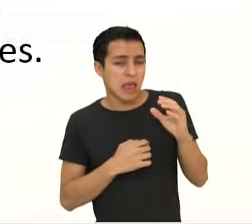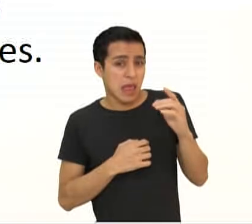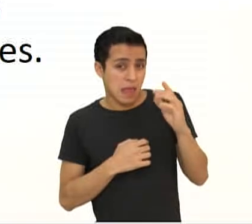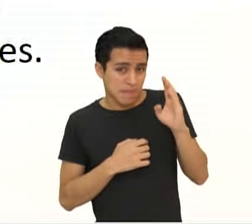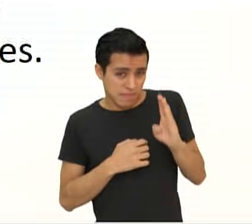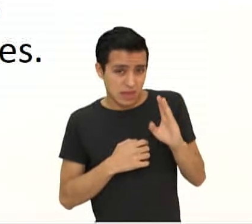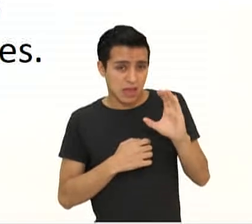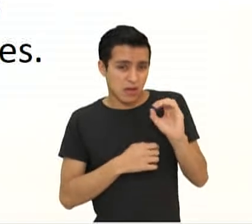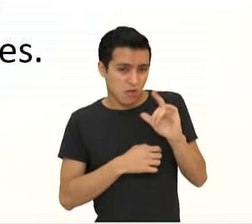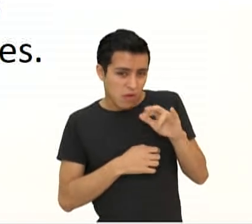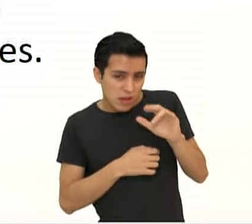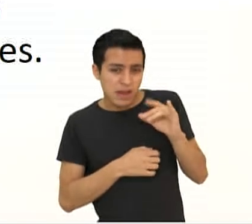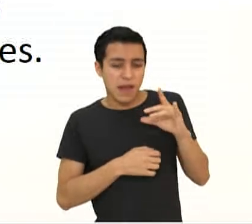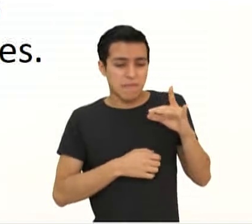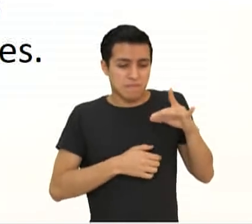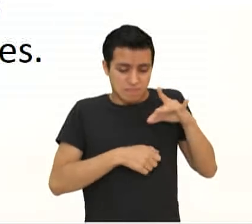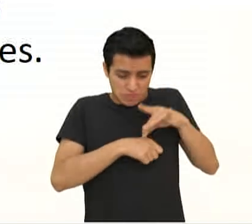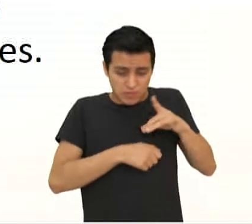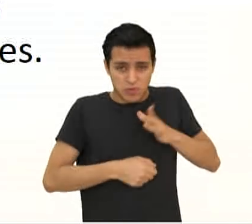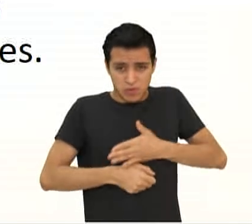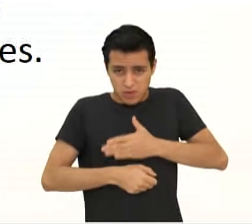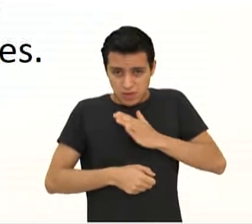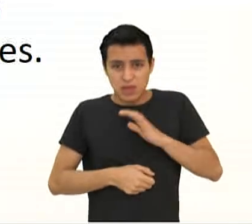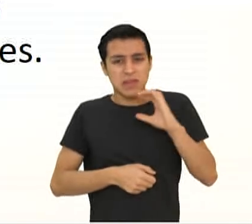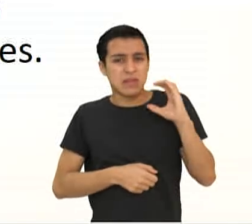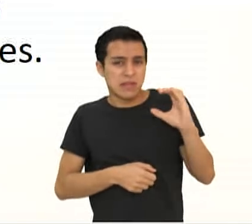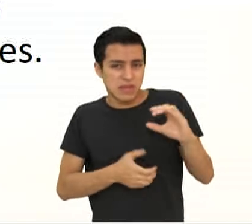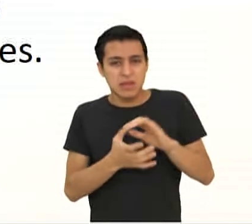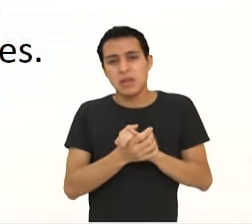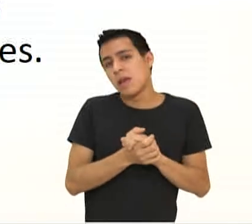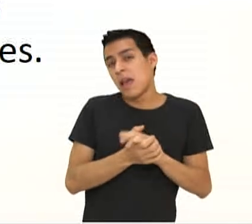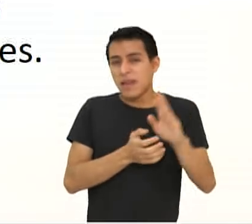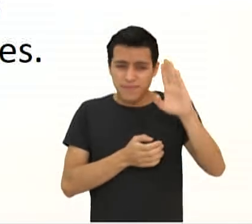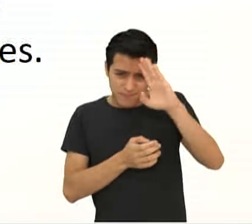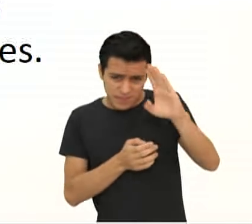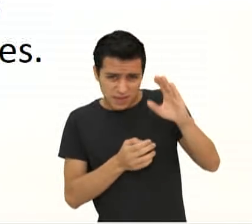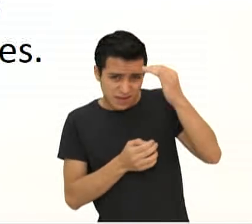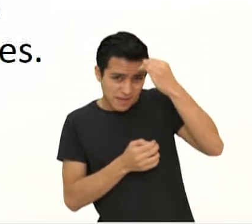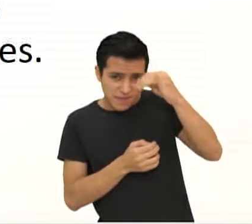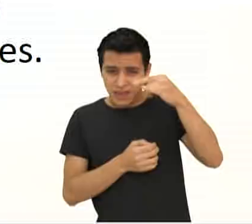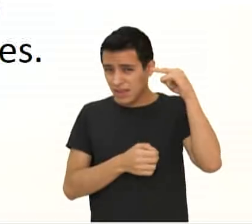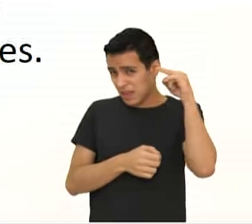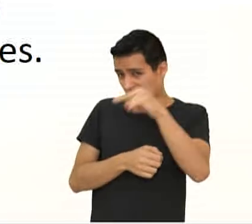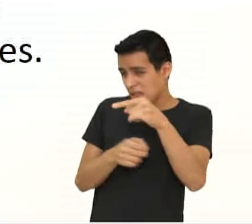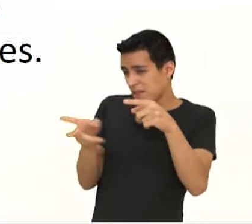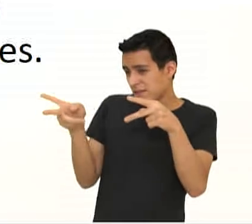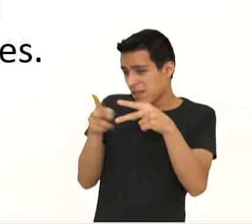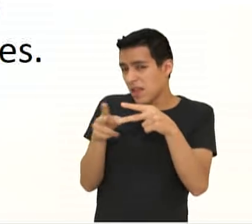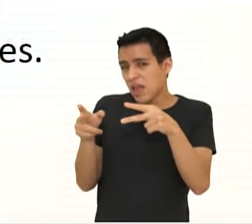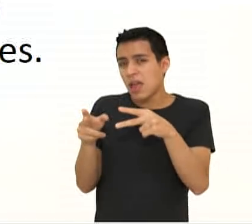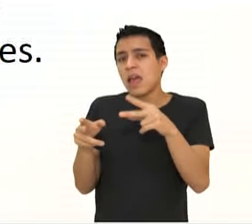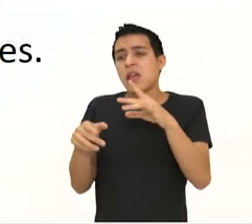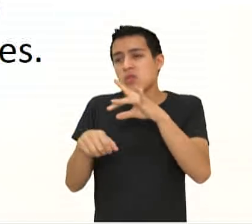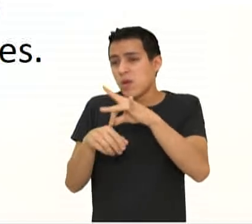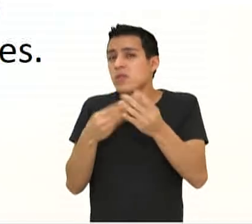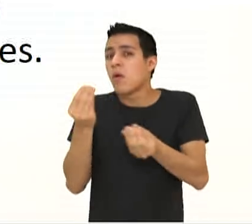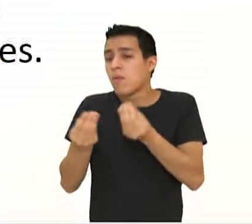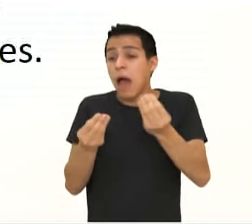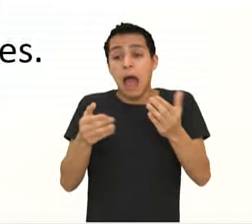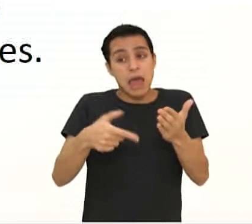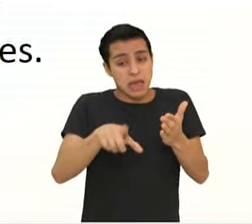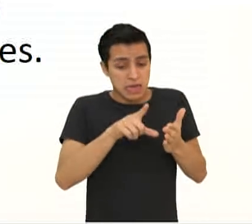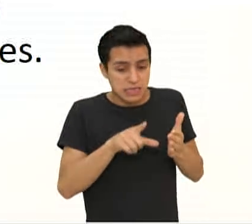uma infecção no coração. Letra C. A principal prevenção dessas doenças é lavar bem os